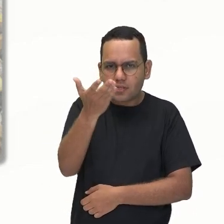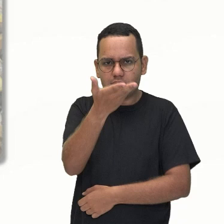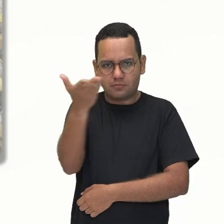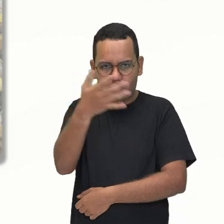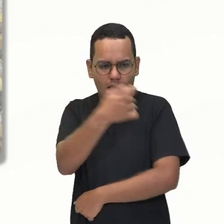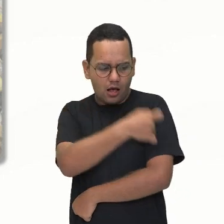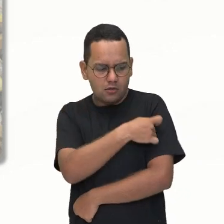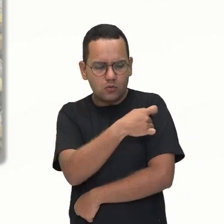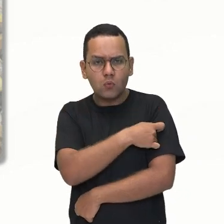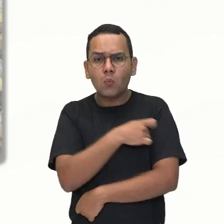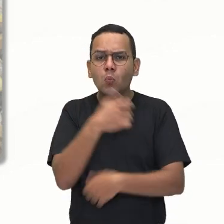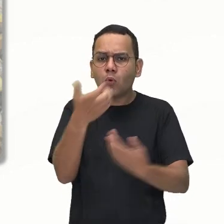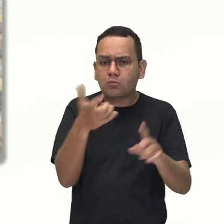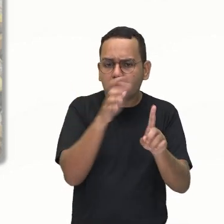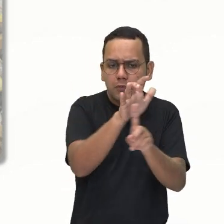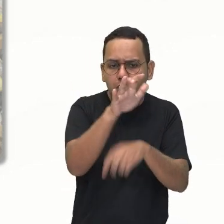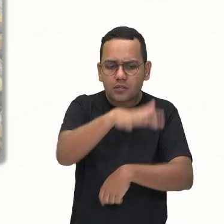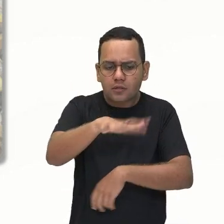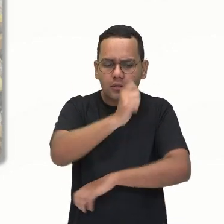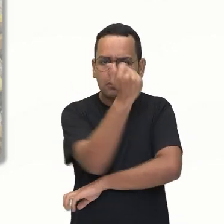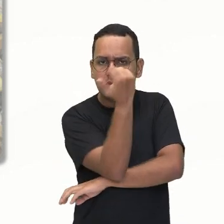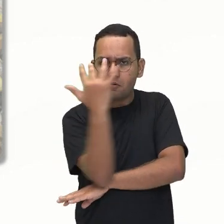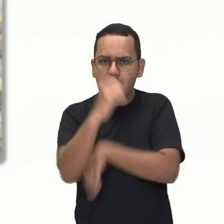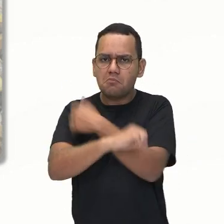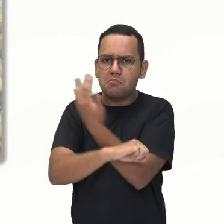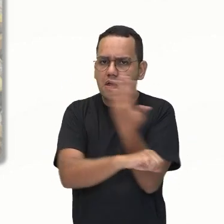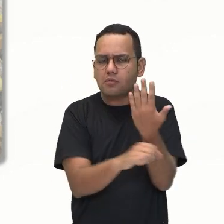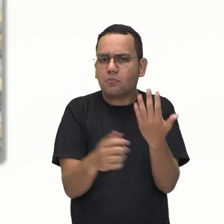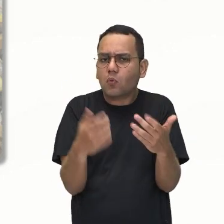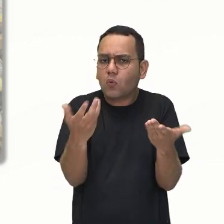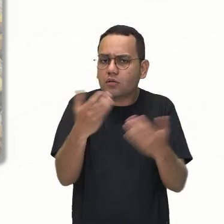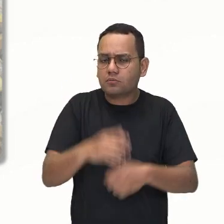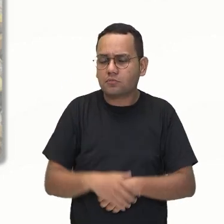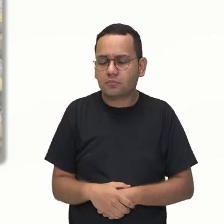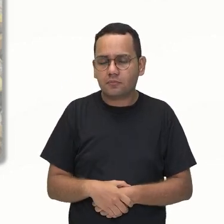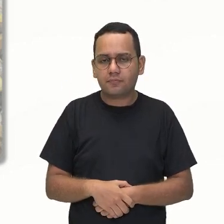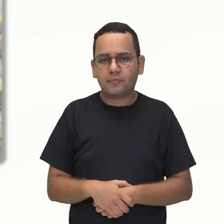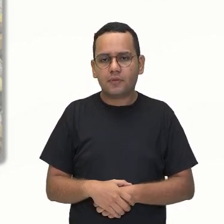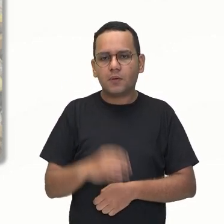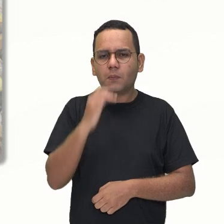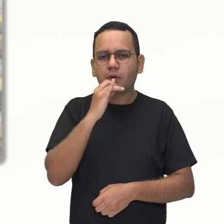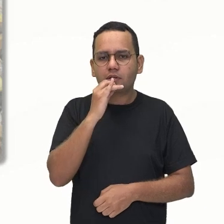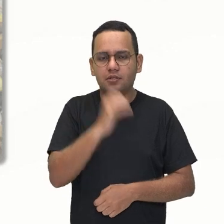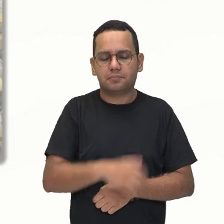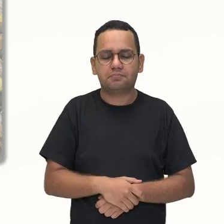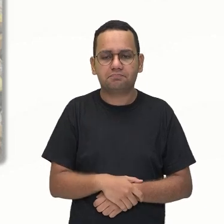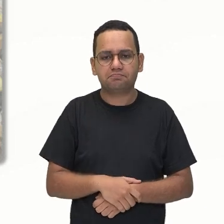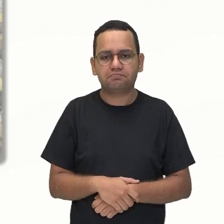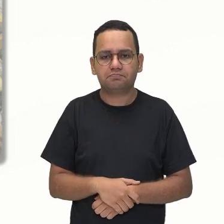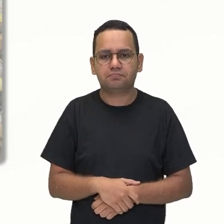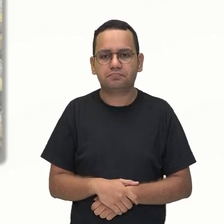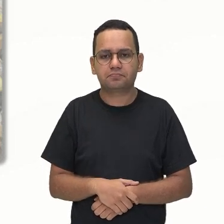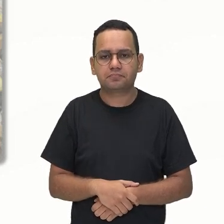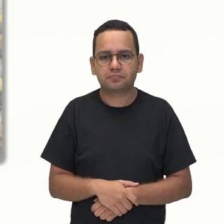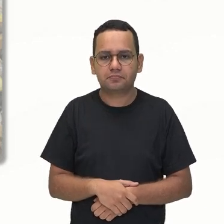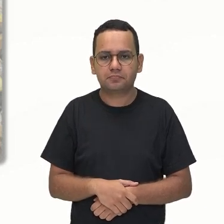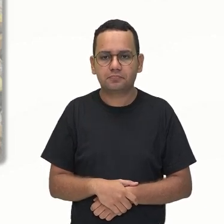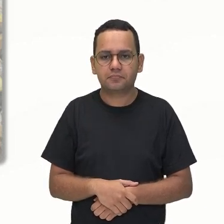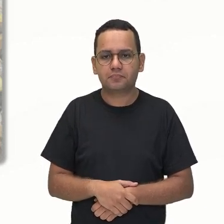meio ambiente? Será se nós estamos aqui, né, relacionados à presença desse